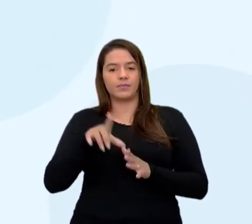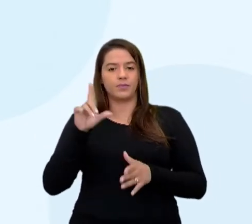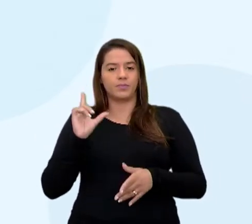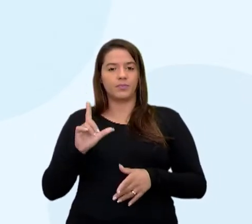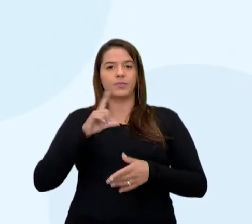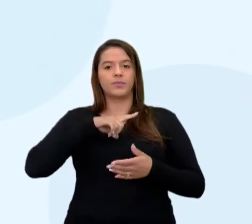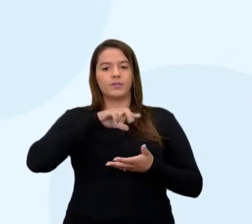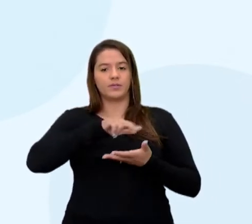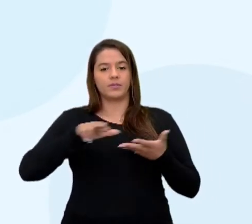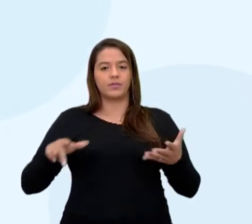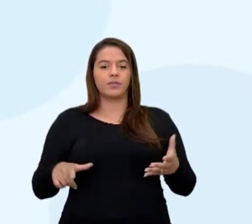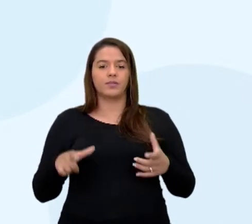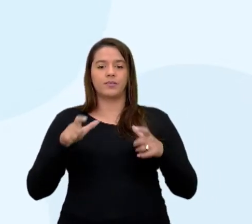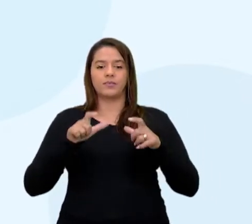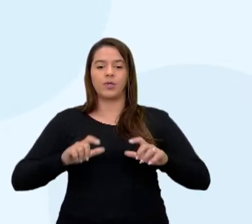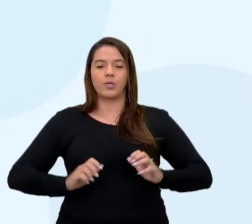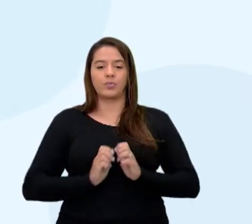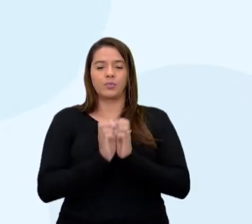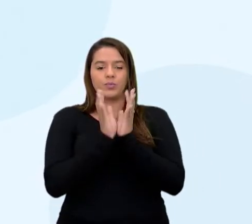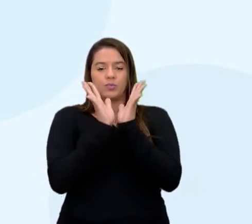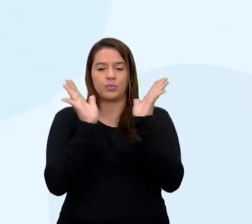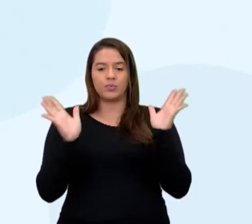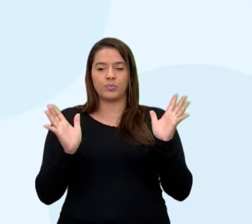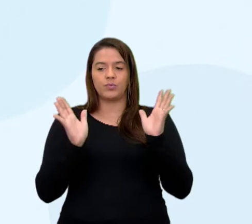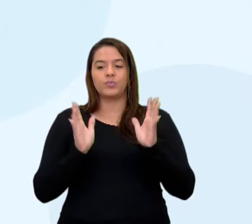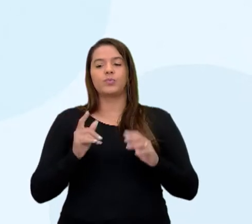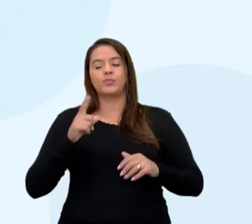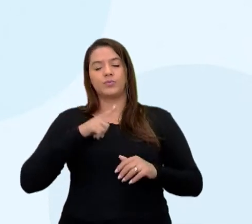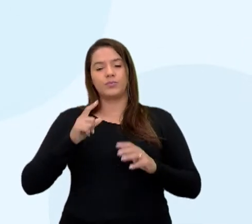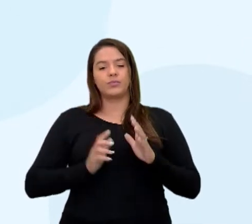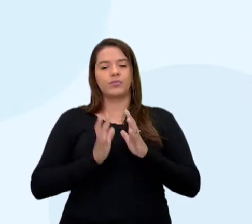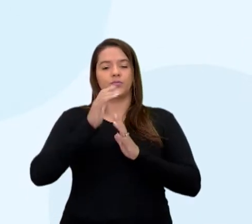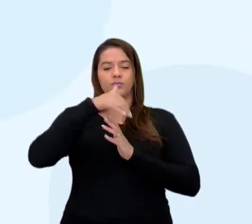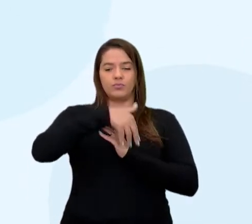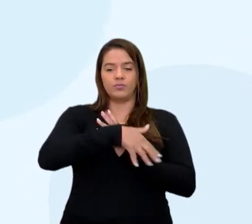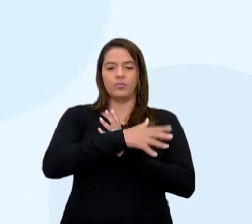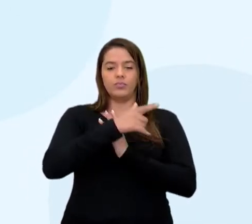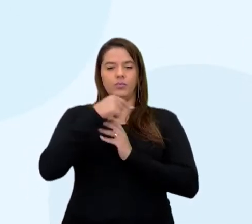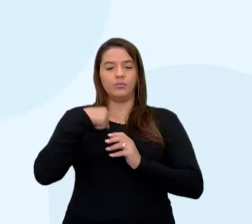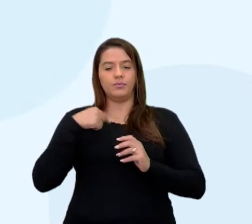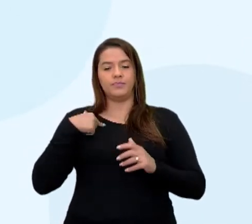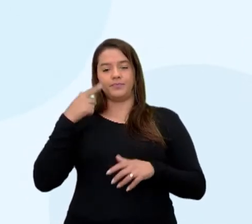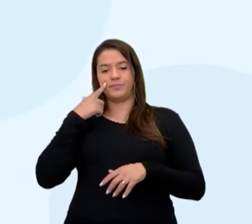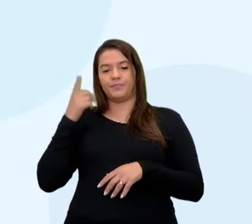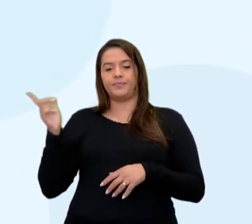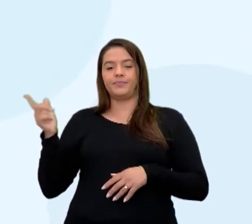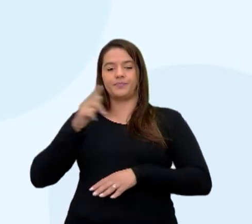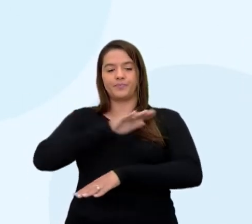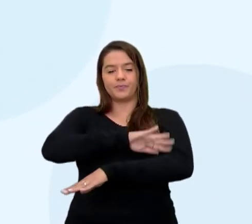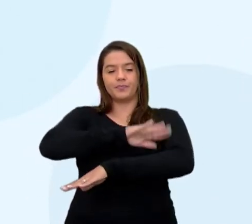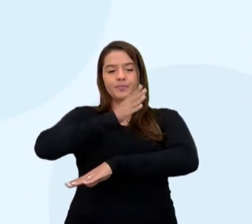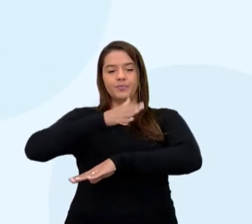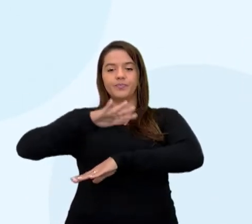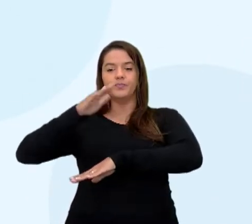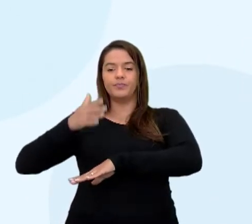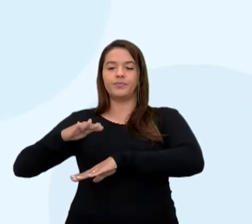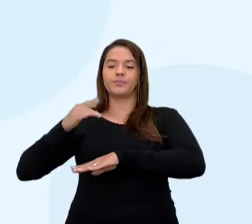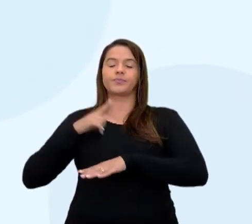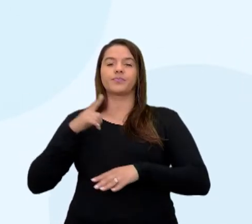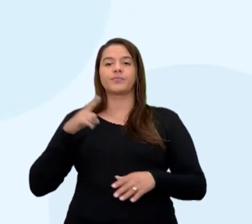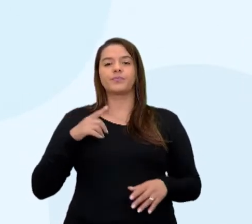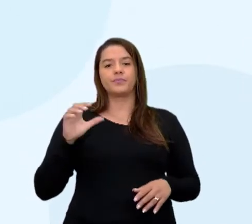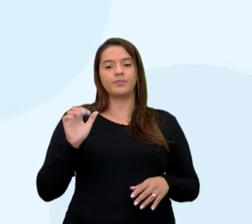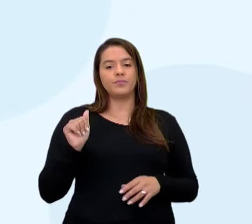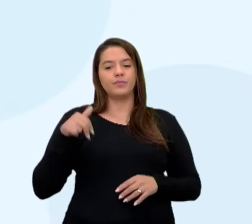as cordilheiras vulcânicas, aí, cordilheiras montanhosas, como é o caso aí, por exemplo, da Cordilheira dos Andes,